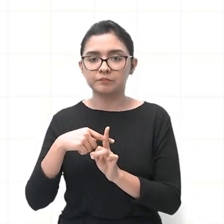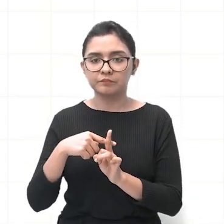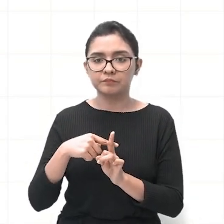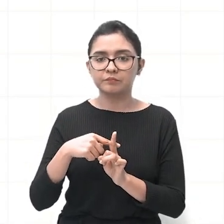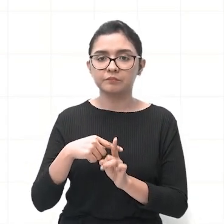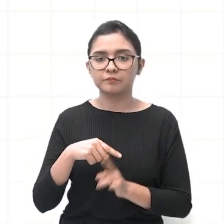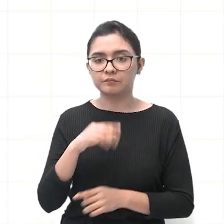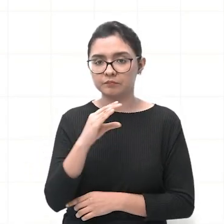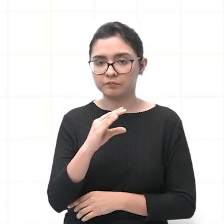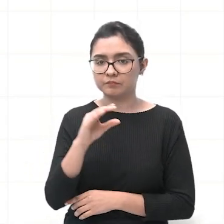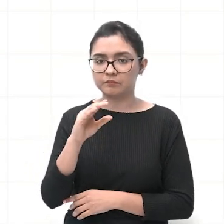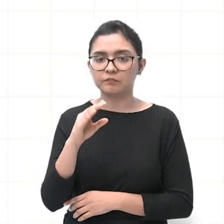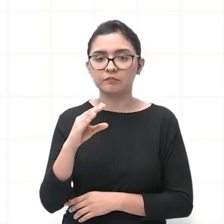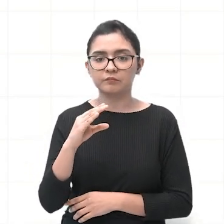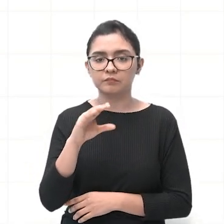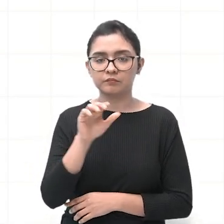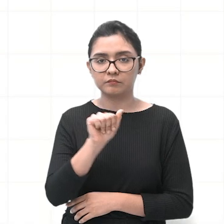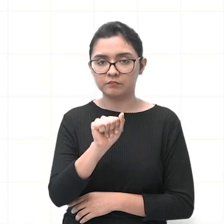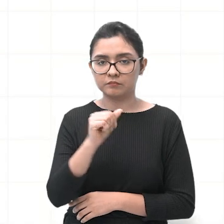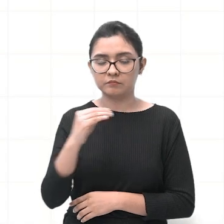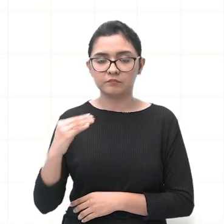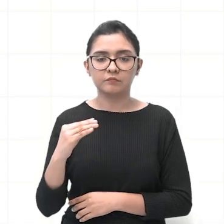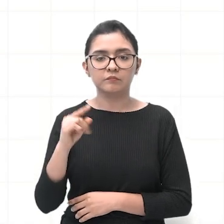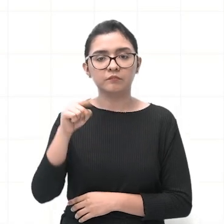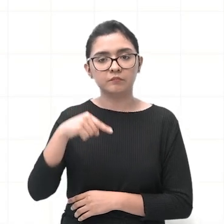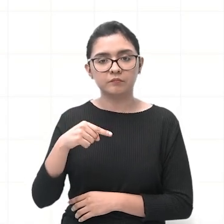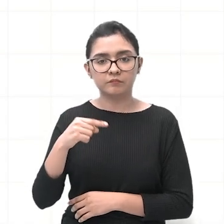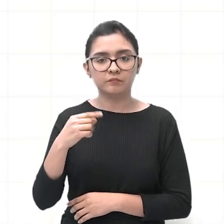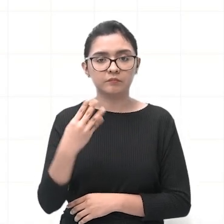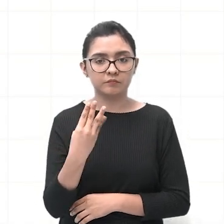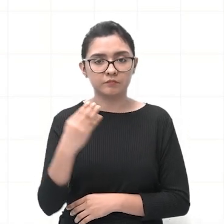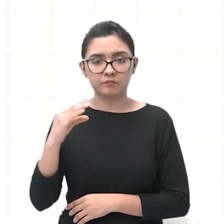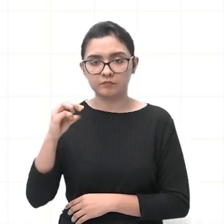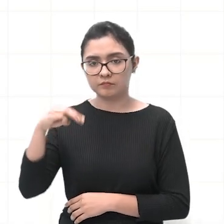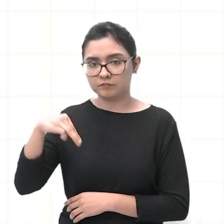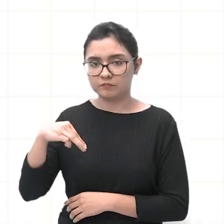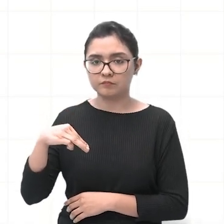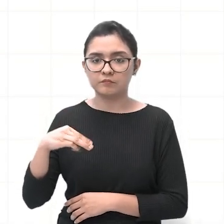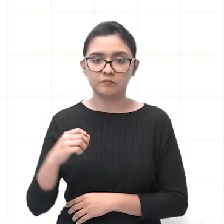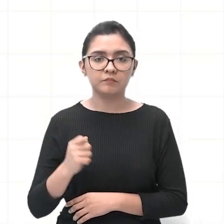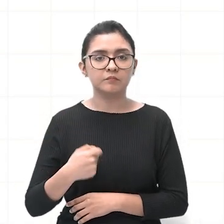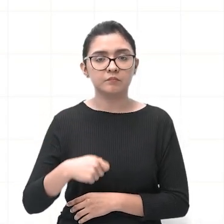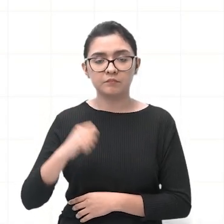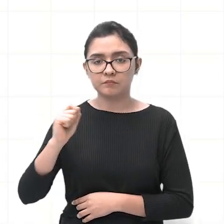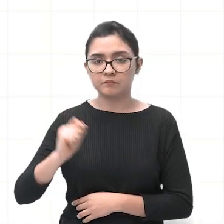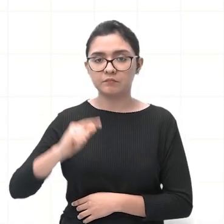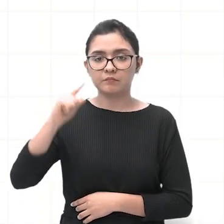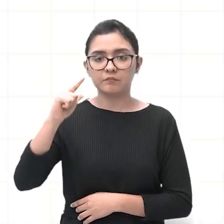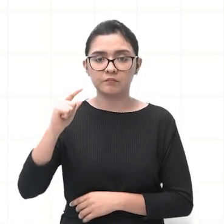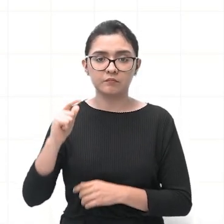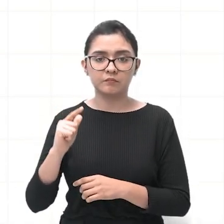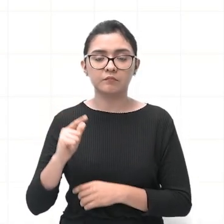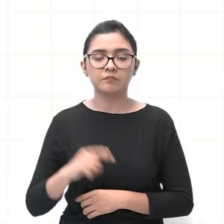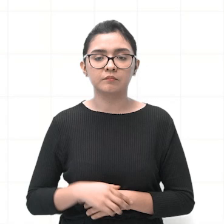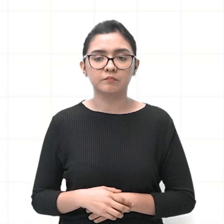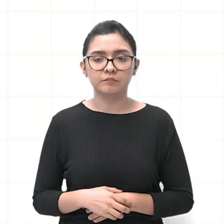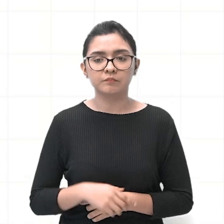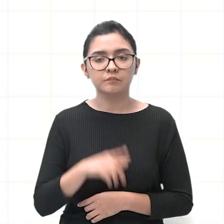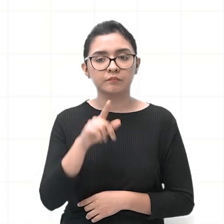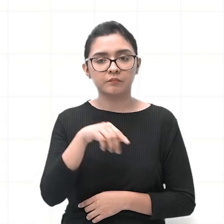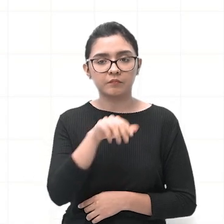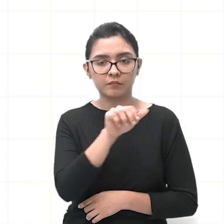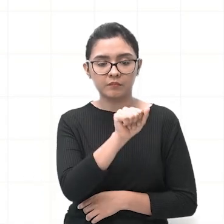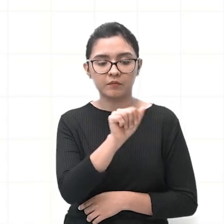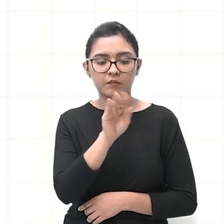4 centímetros. Né? Isso daqui tem que ser maior que o outro segmento. Qual é o outro segmento? AB, que mede